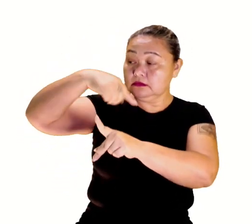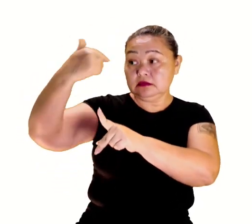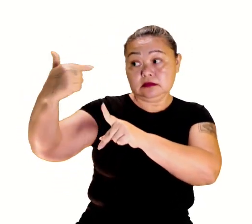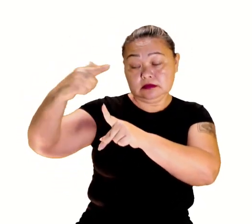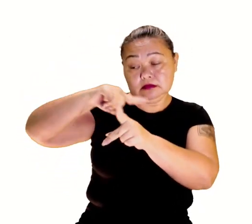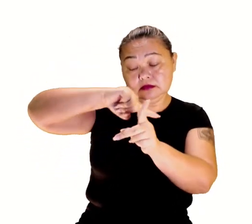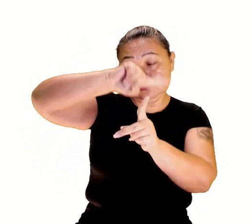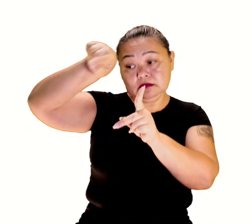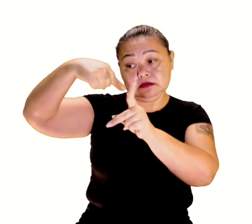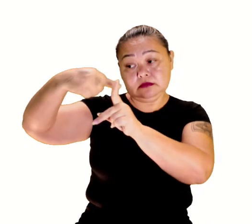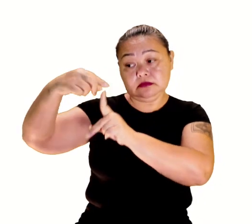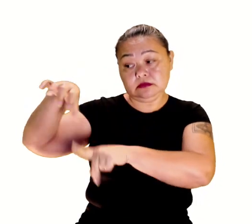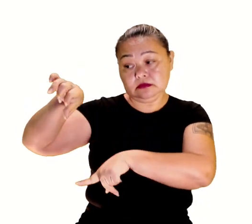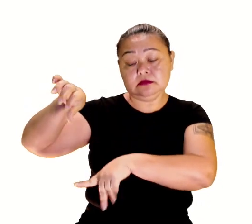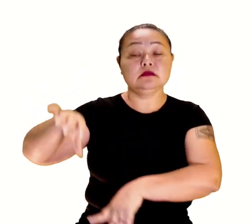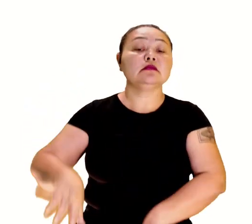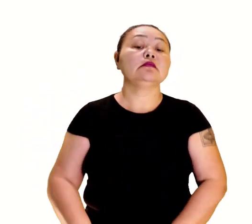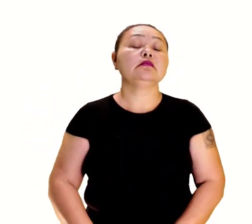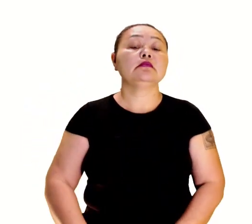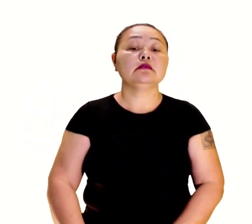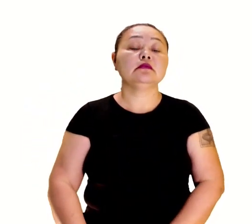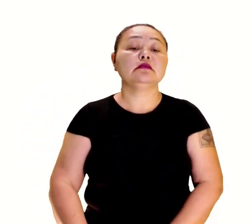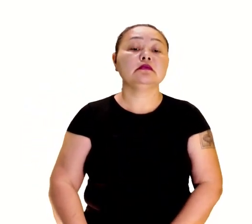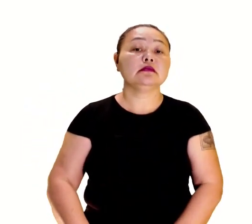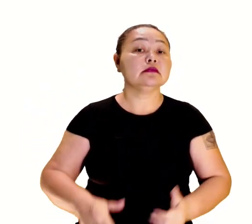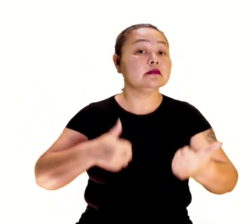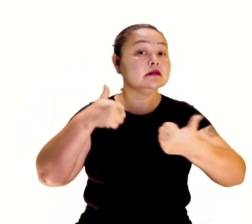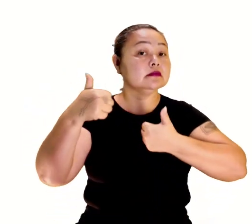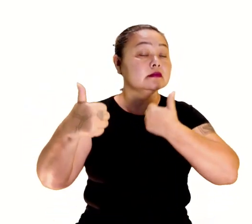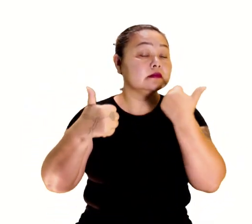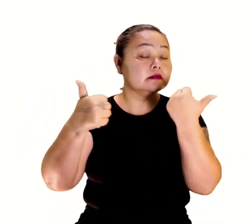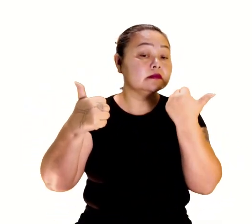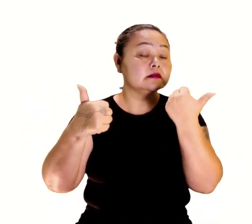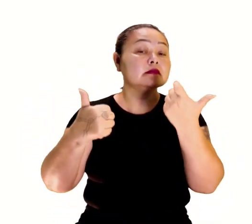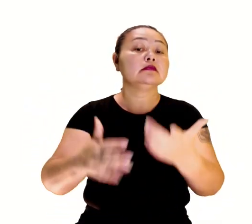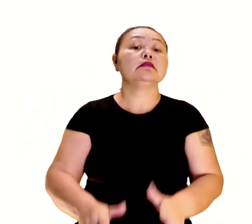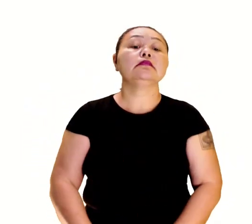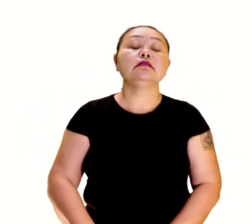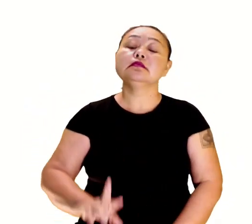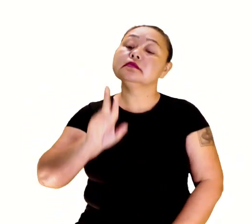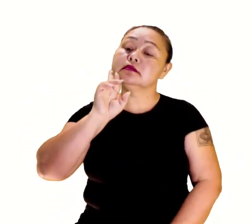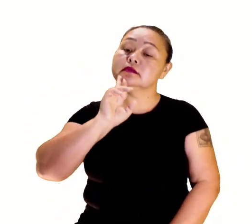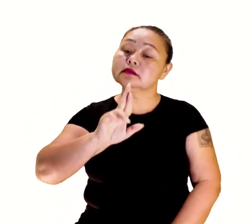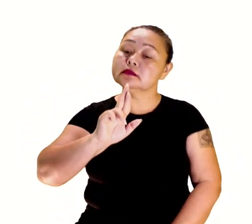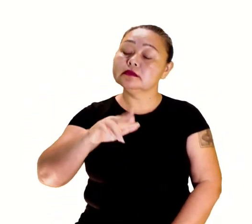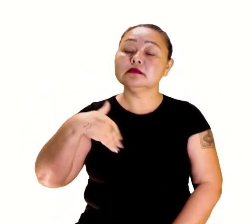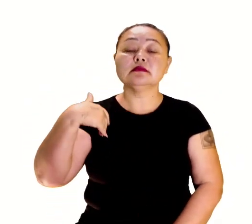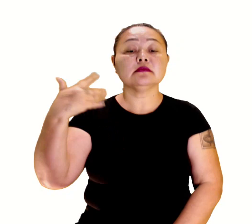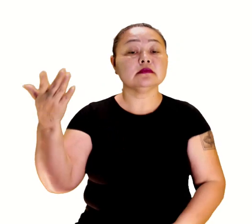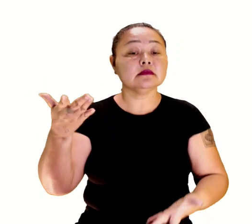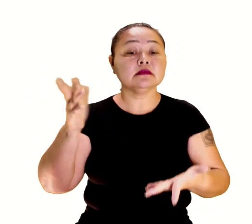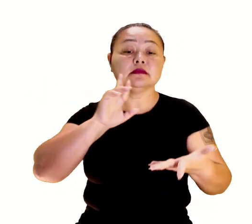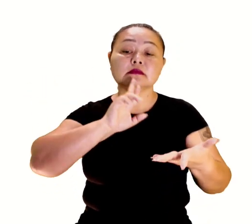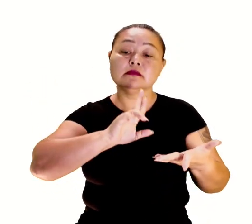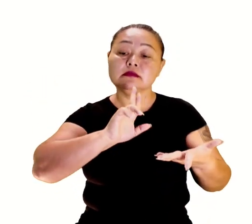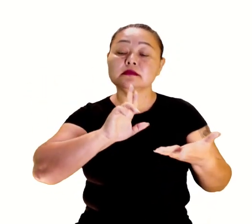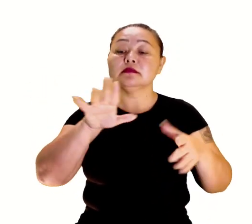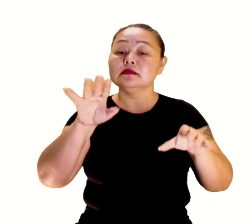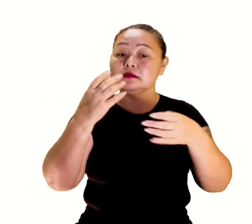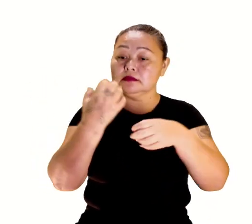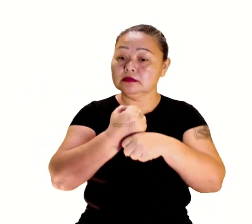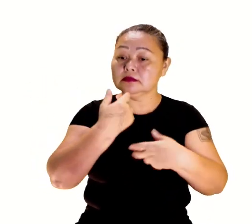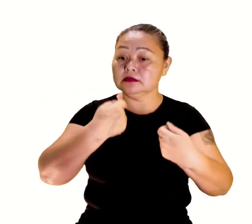9. membro. Então, mais 9. Beleza? Vamos resolvendo agora, resolver as operações necessárias,